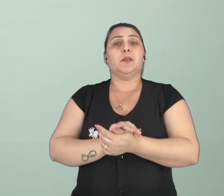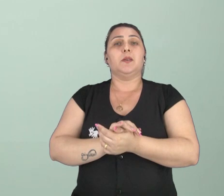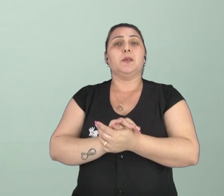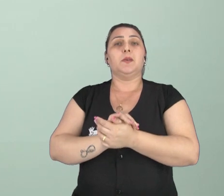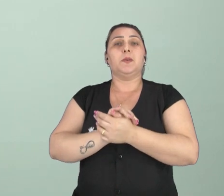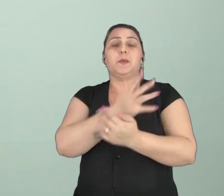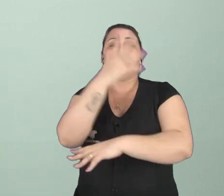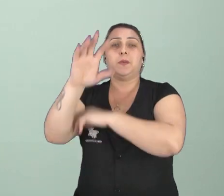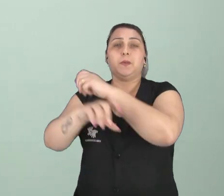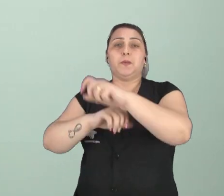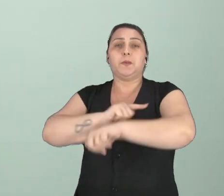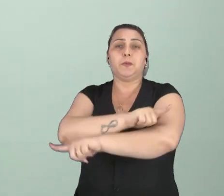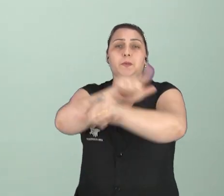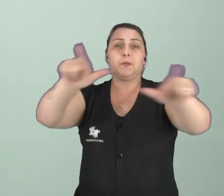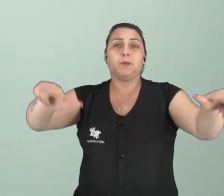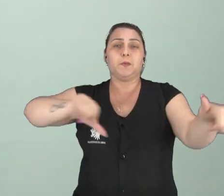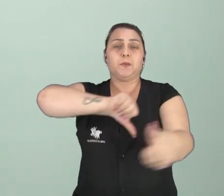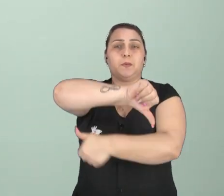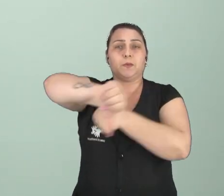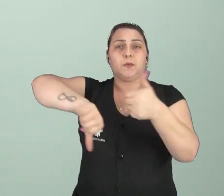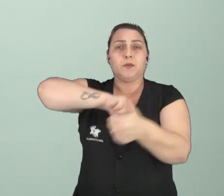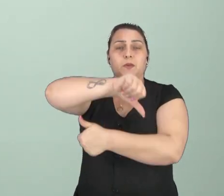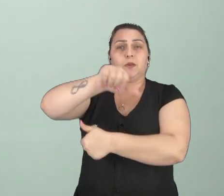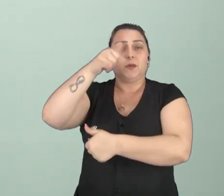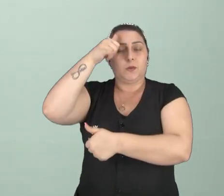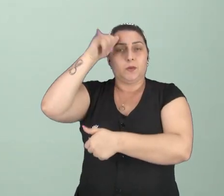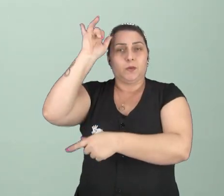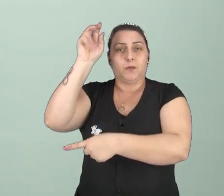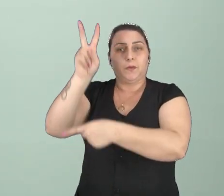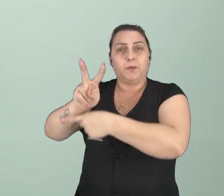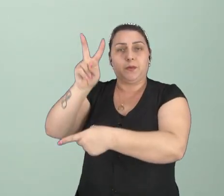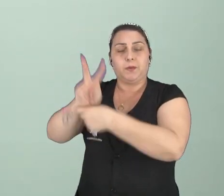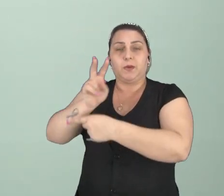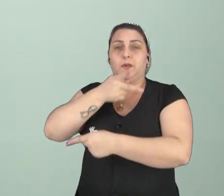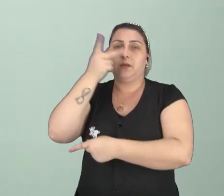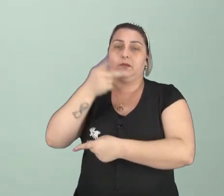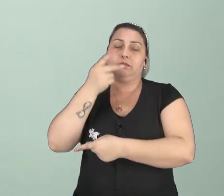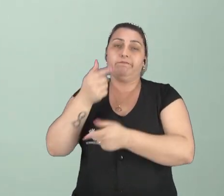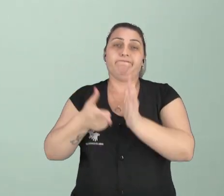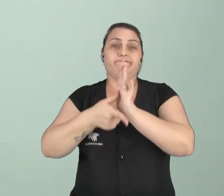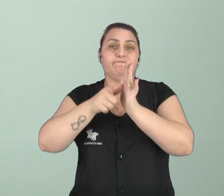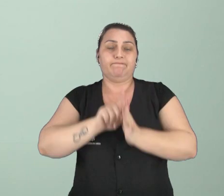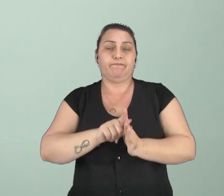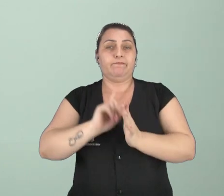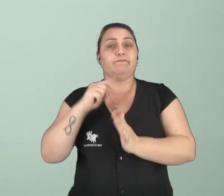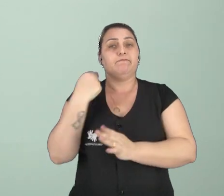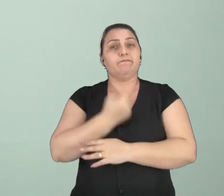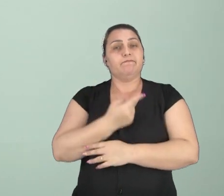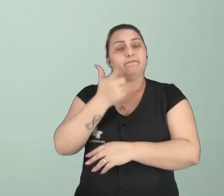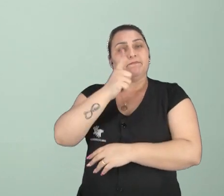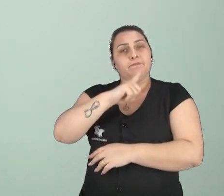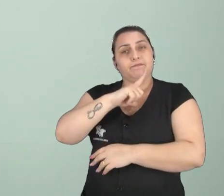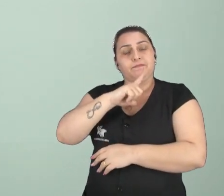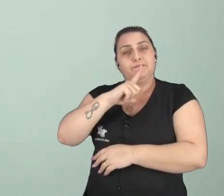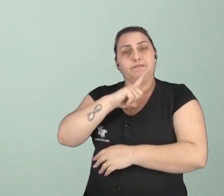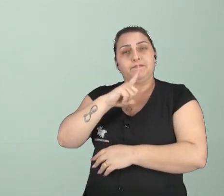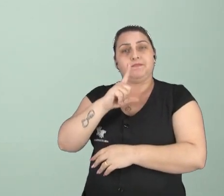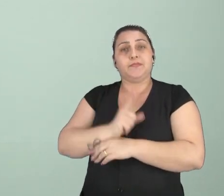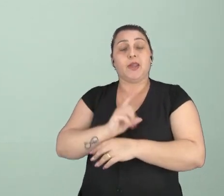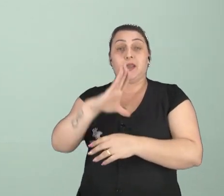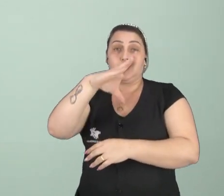que vira uma zona de pastagem ou da própria agropecuária, como a gente falou anteriormente, a gente vai ter